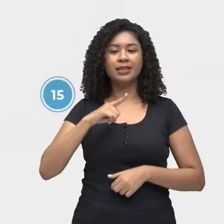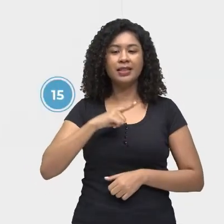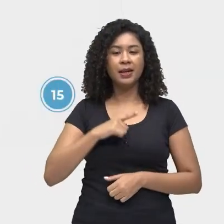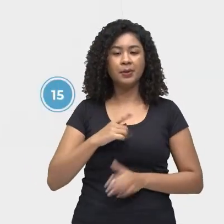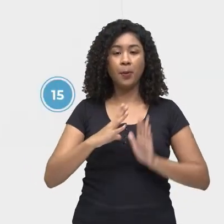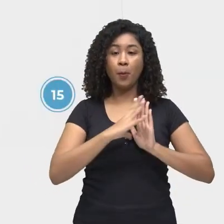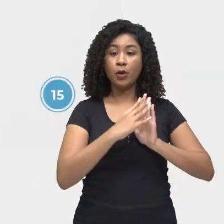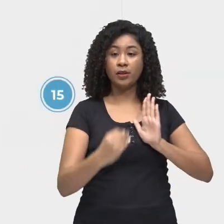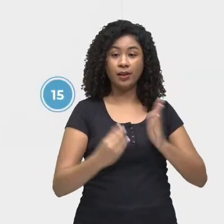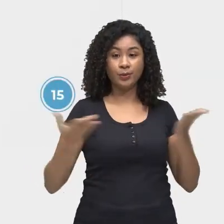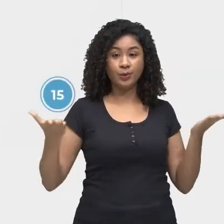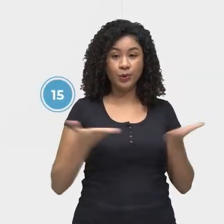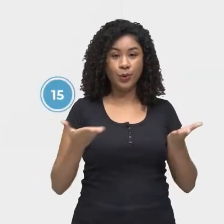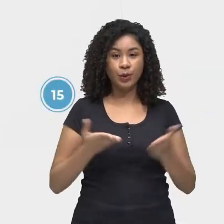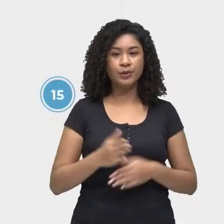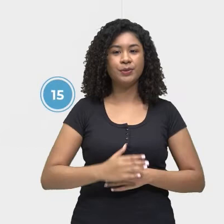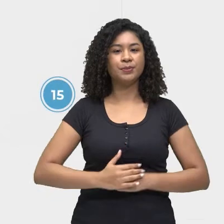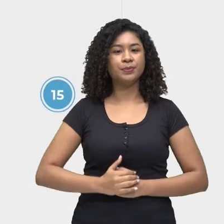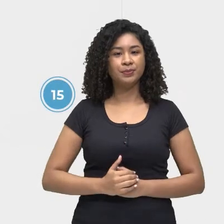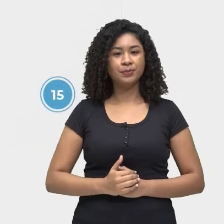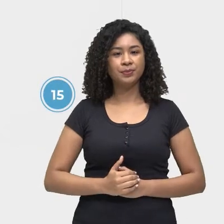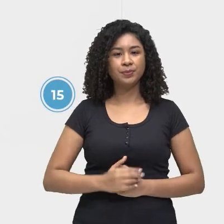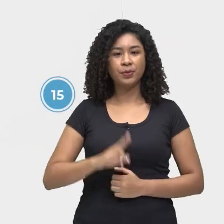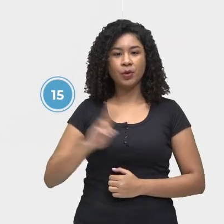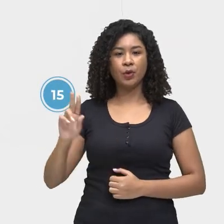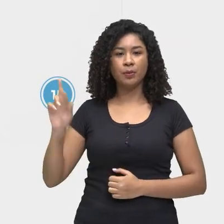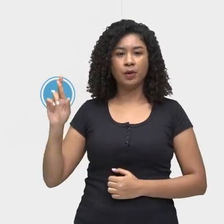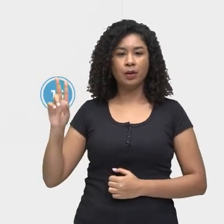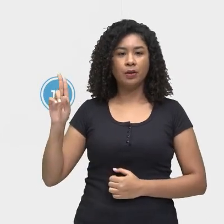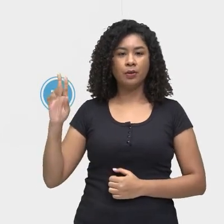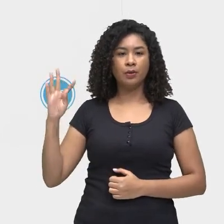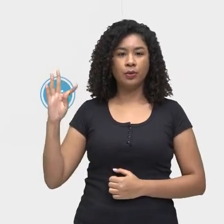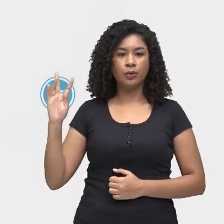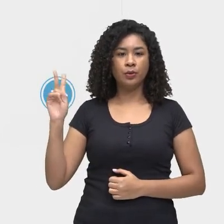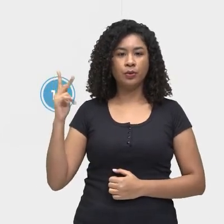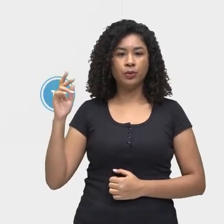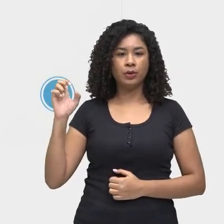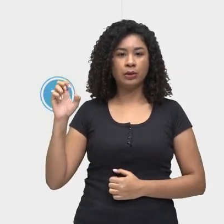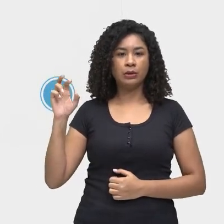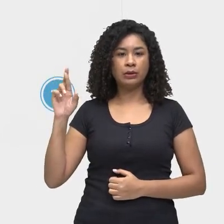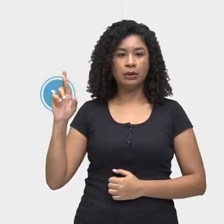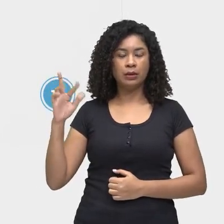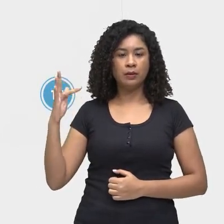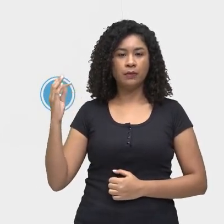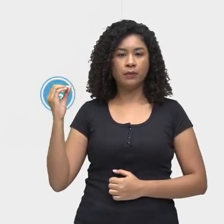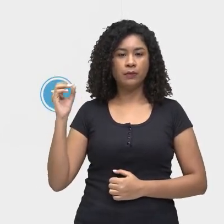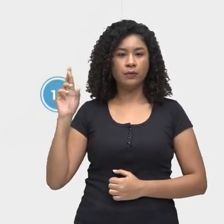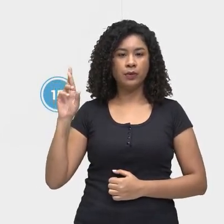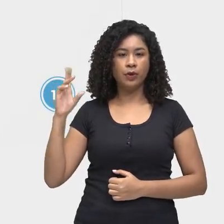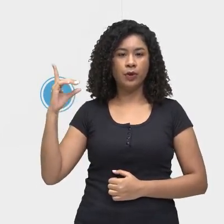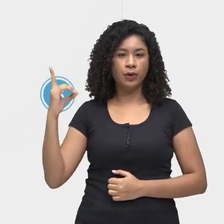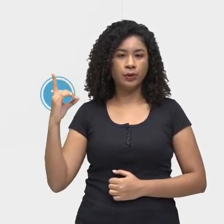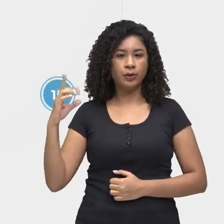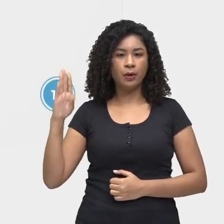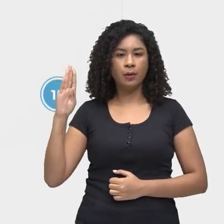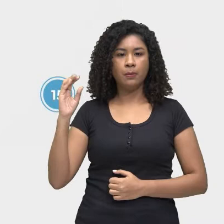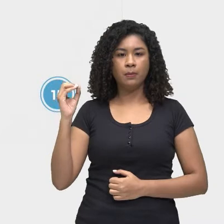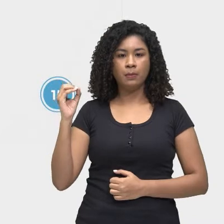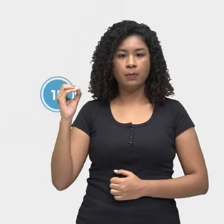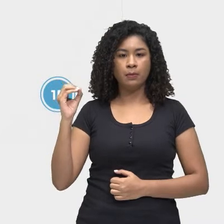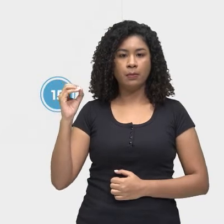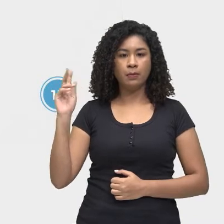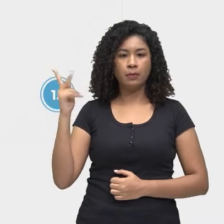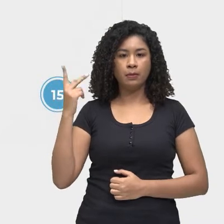próxima cartela. Os estudos do átomo são baseados no modelo de Rutherford-Bohr, onde eu tenho a apresentação